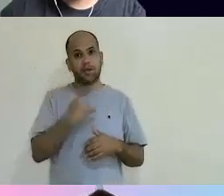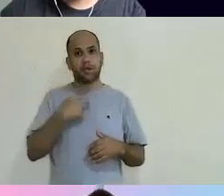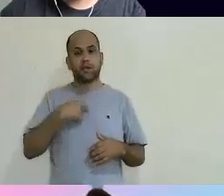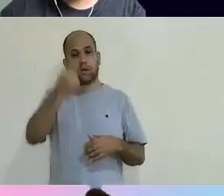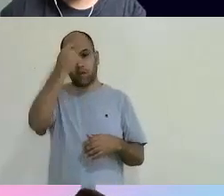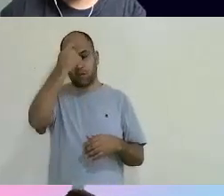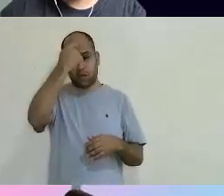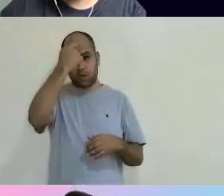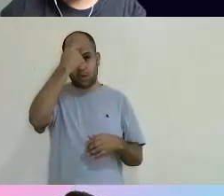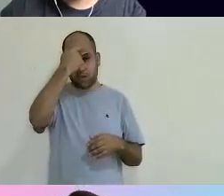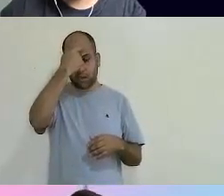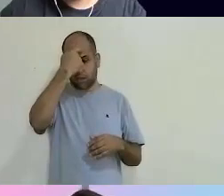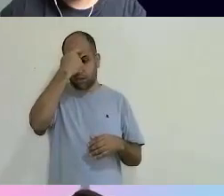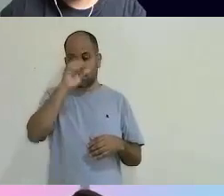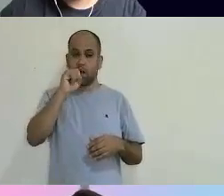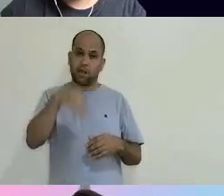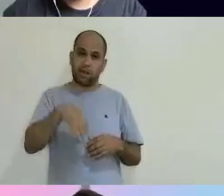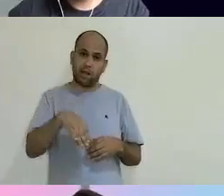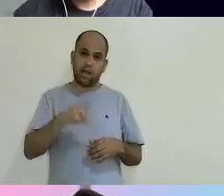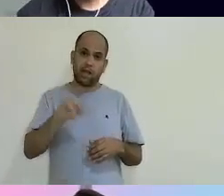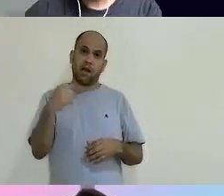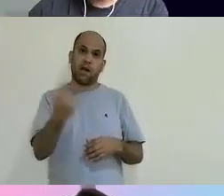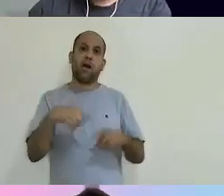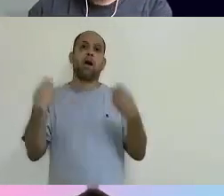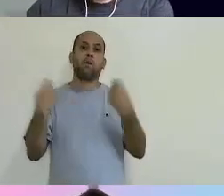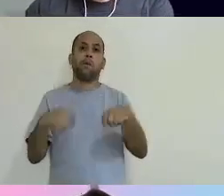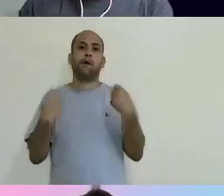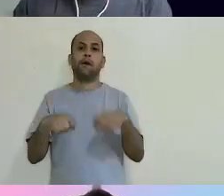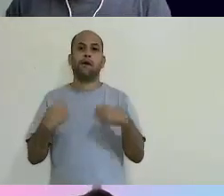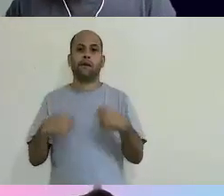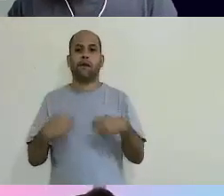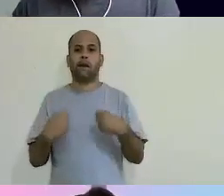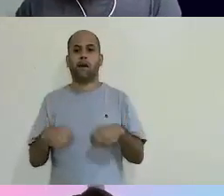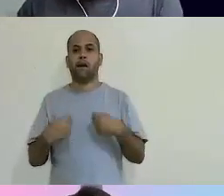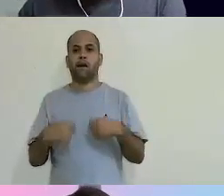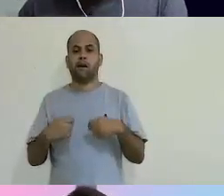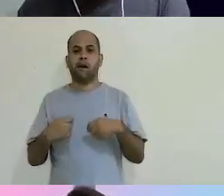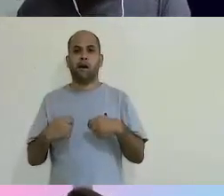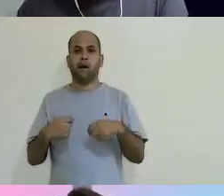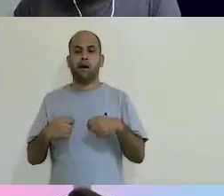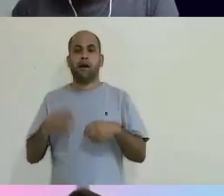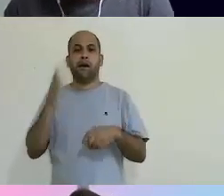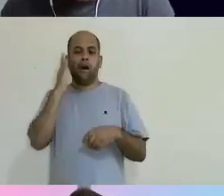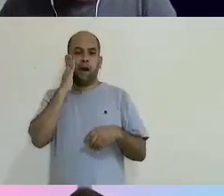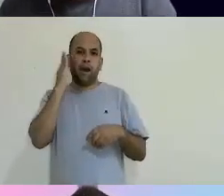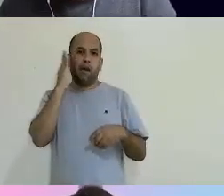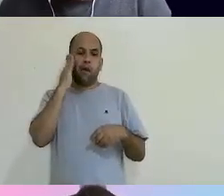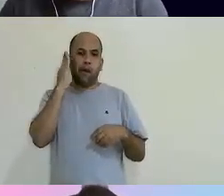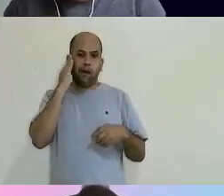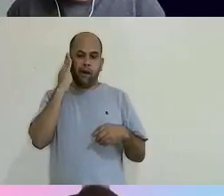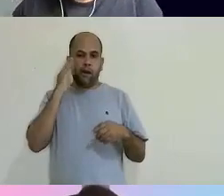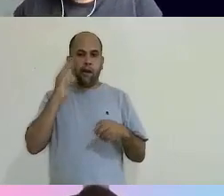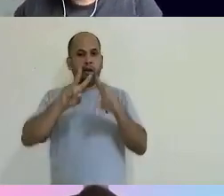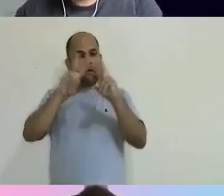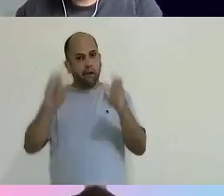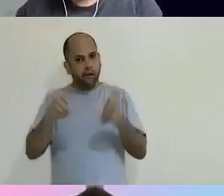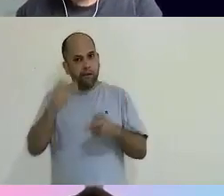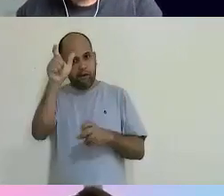consciência de que, sim, a gente precisa entrar e saber, né, a respeito